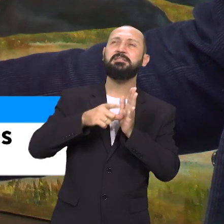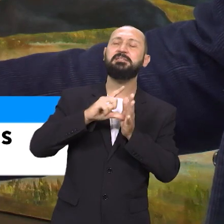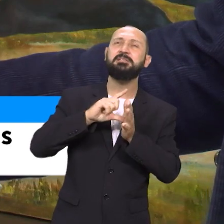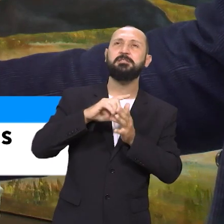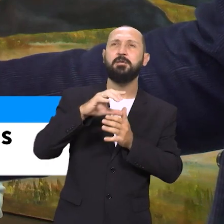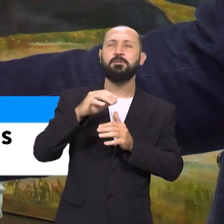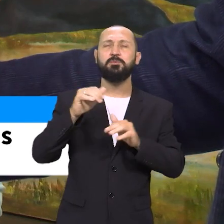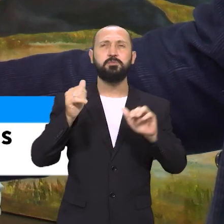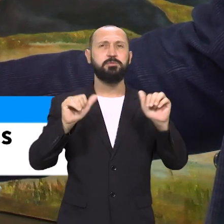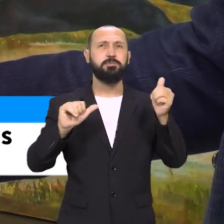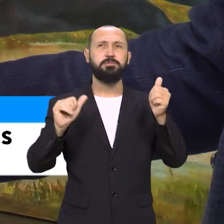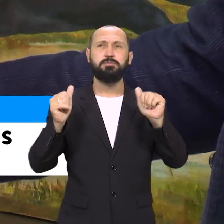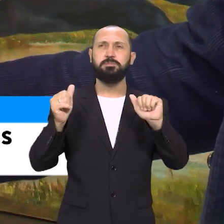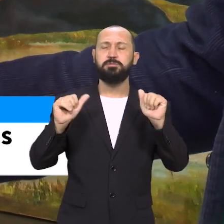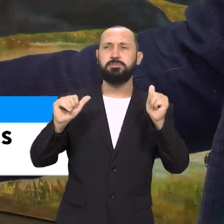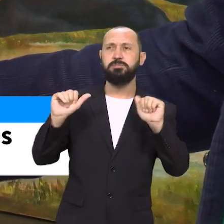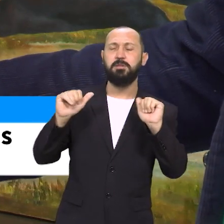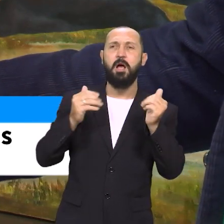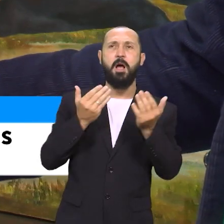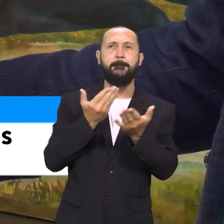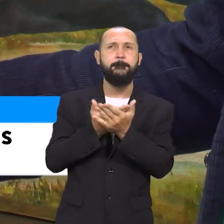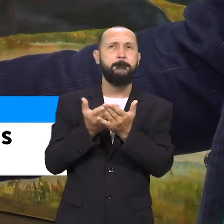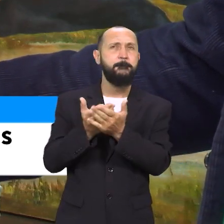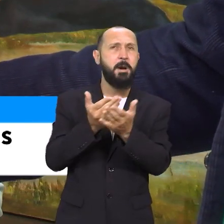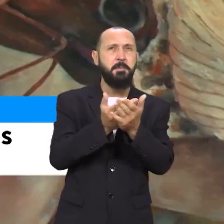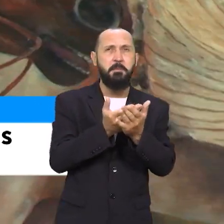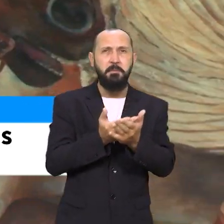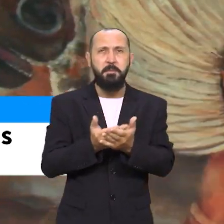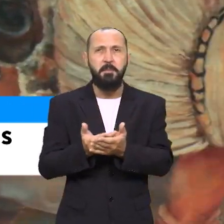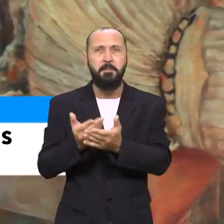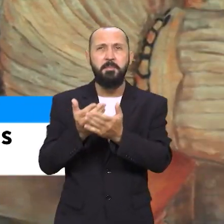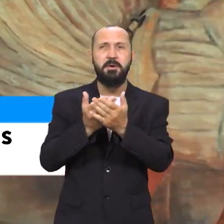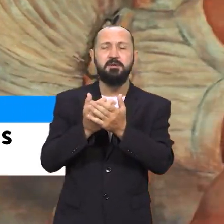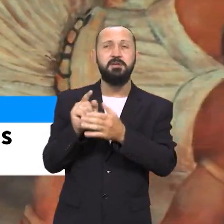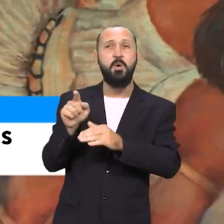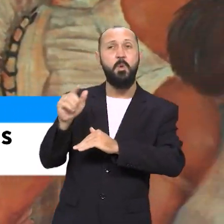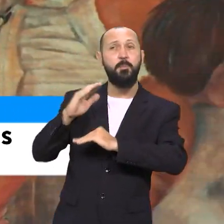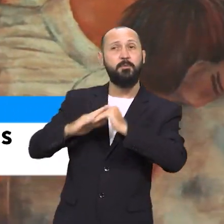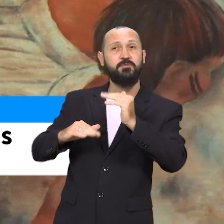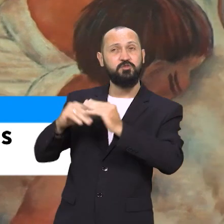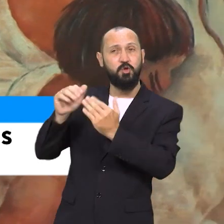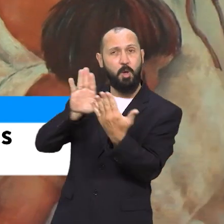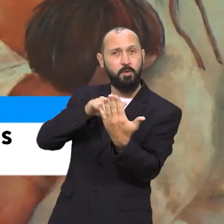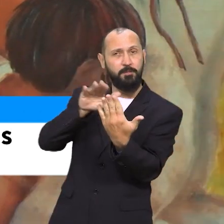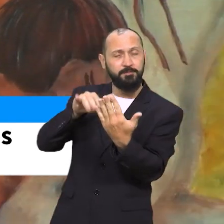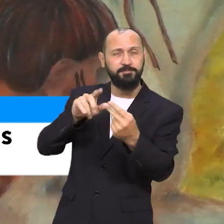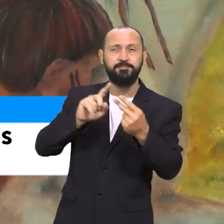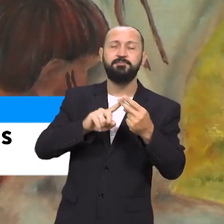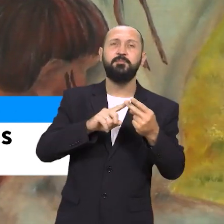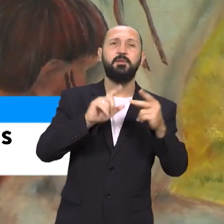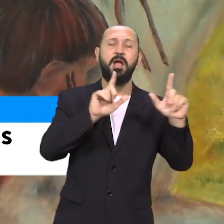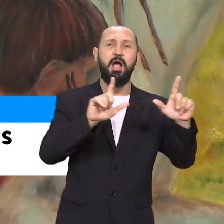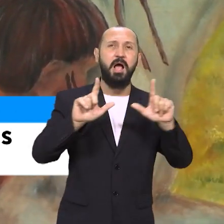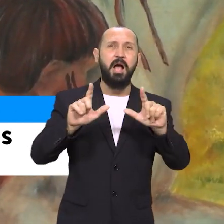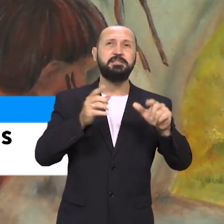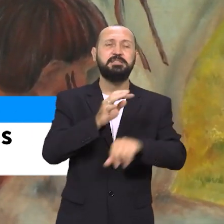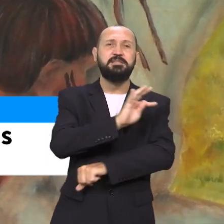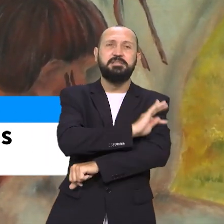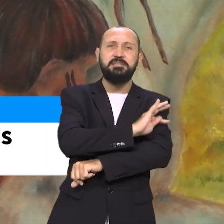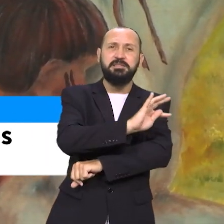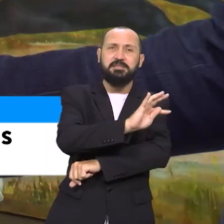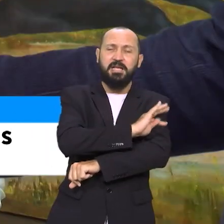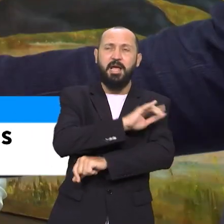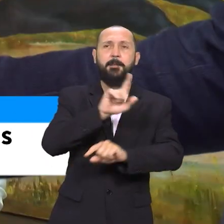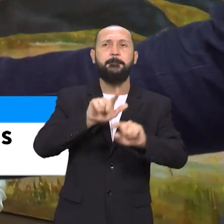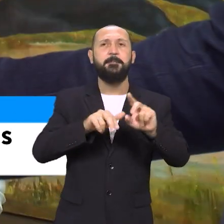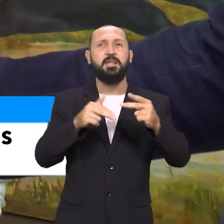antes de iniciar o trabalho, eu fico estudando o artista, estudando as técnicas,